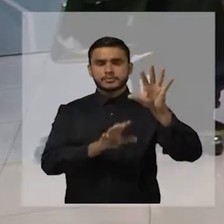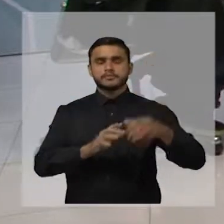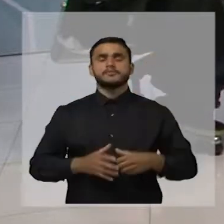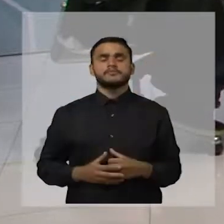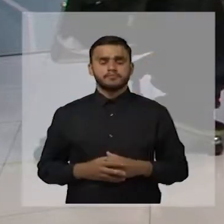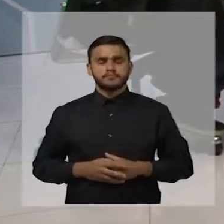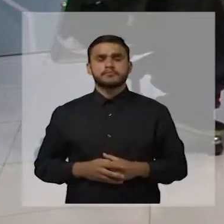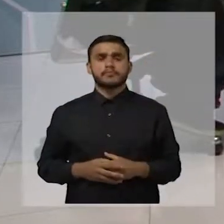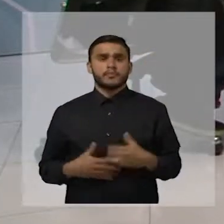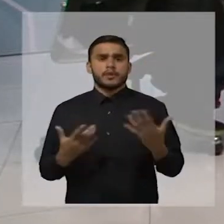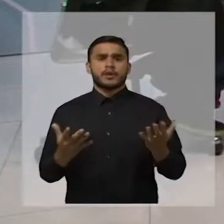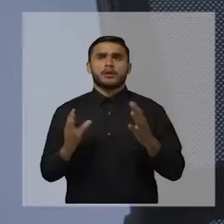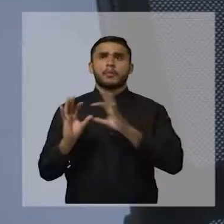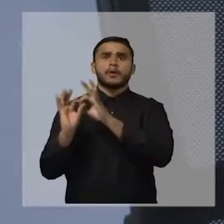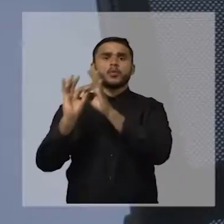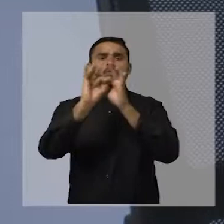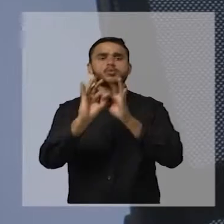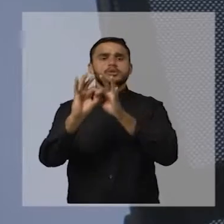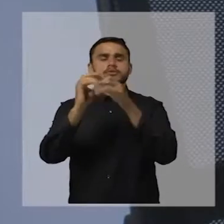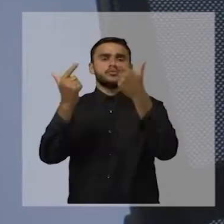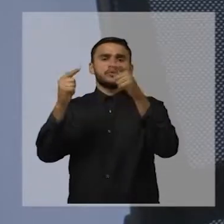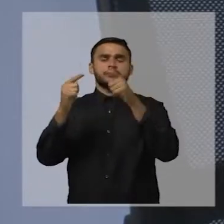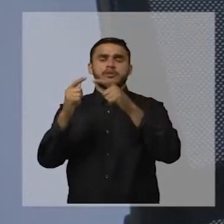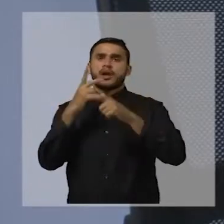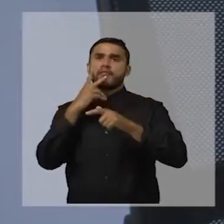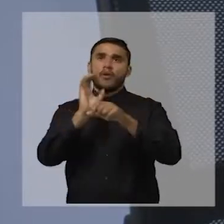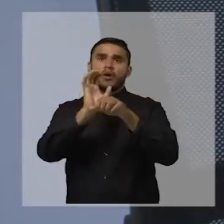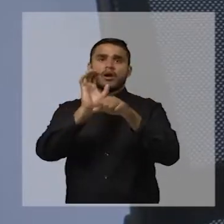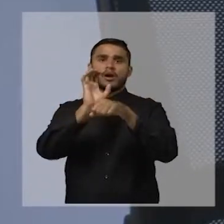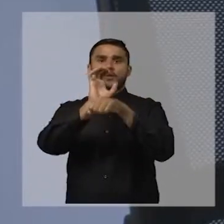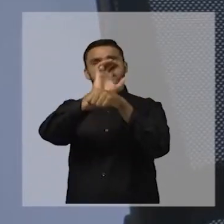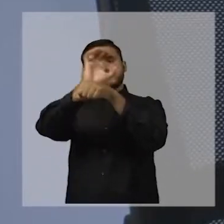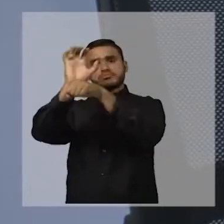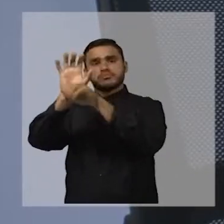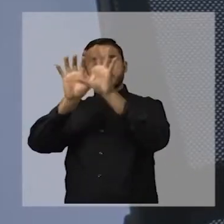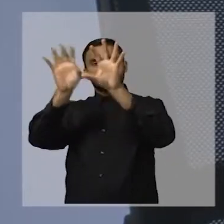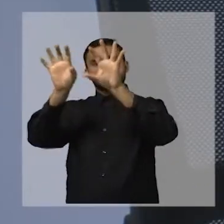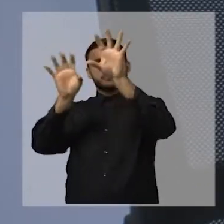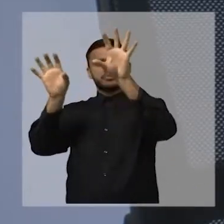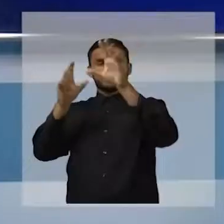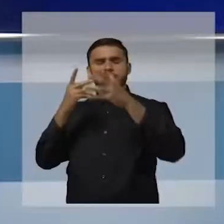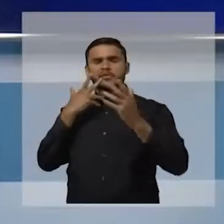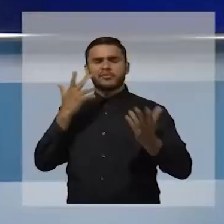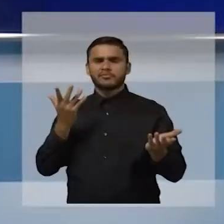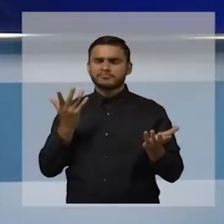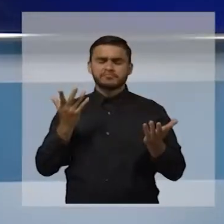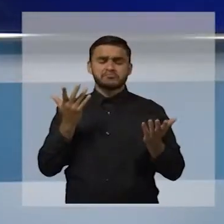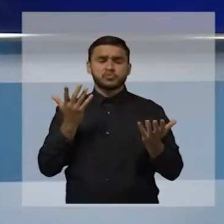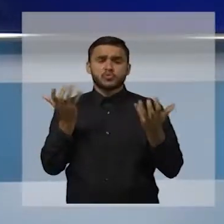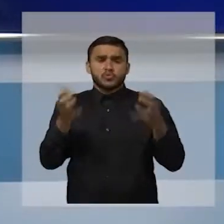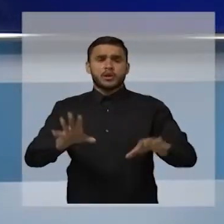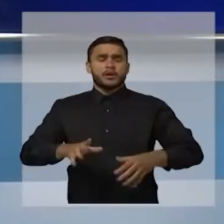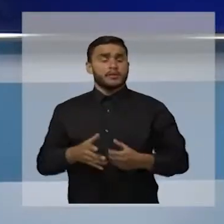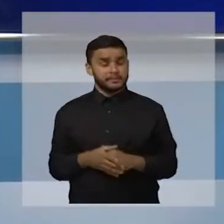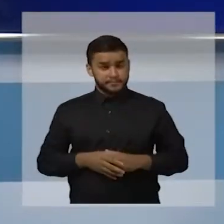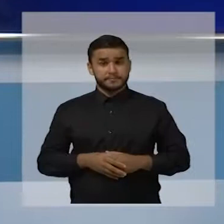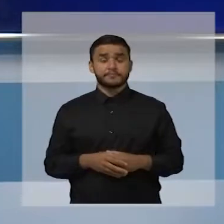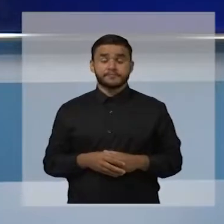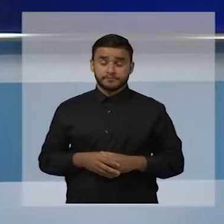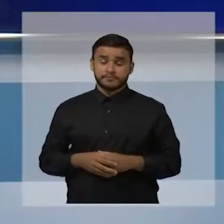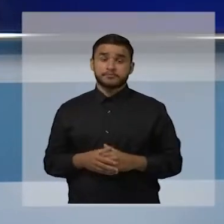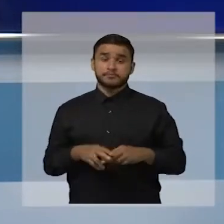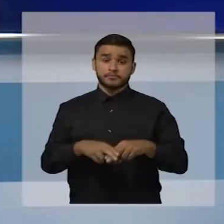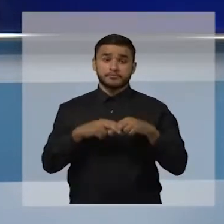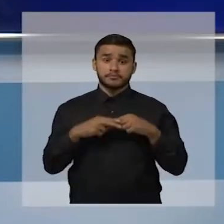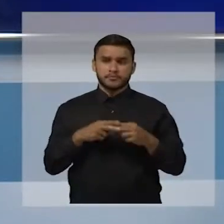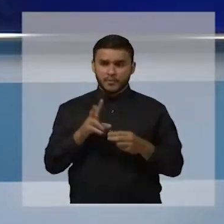os interesses acabam pulverizando e cada um puxa a brasa para a sua sardinha. Então, diante disso, nós vamos continuar de